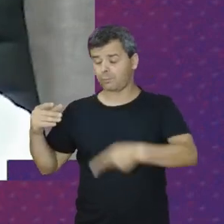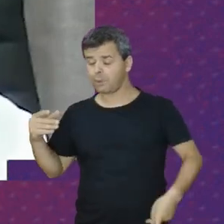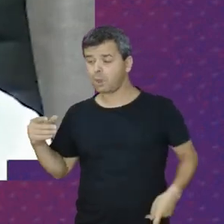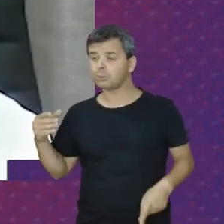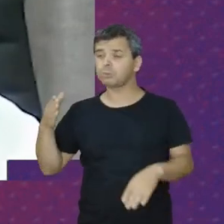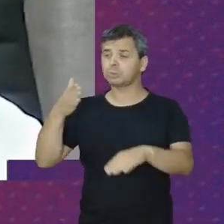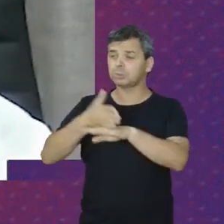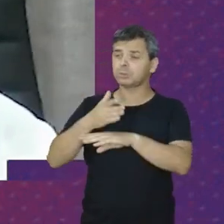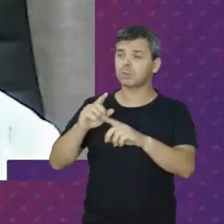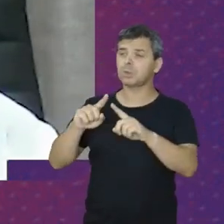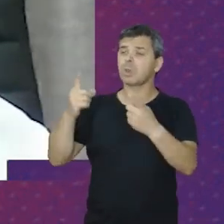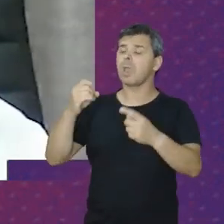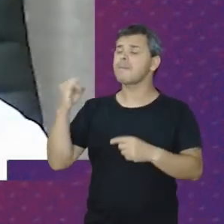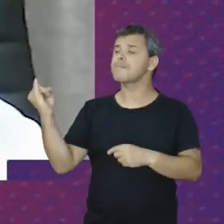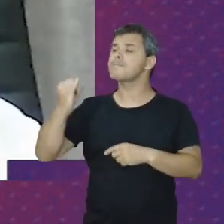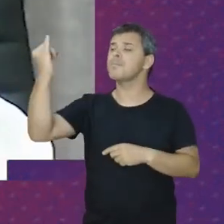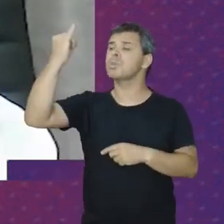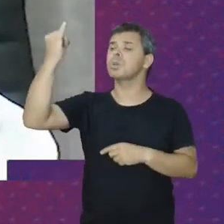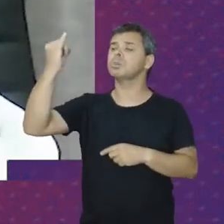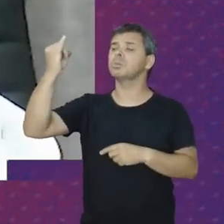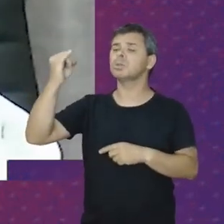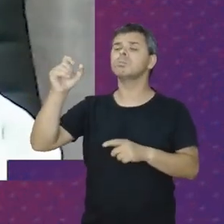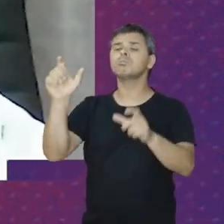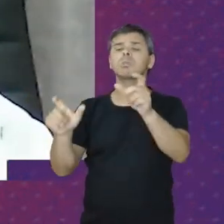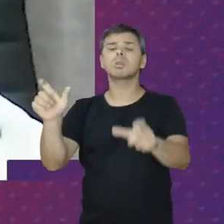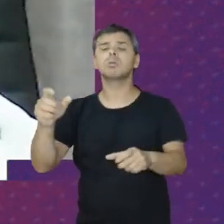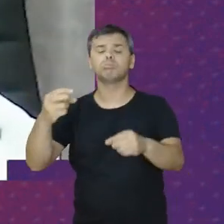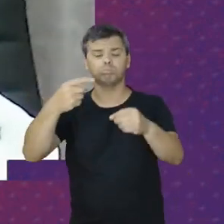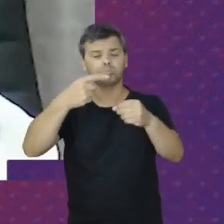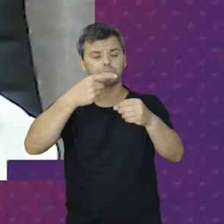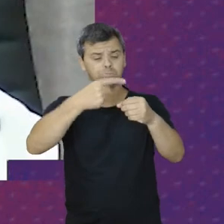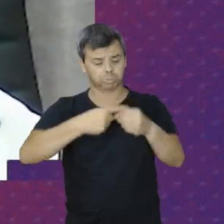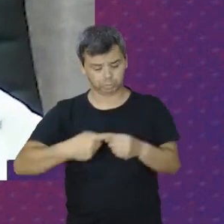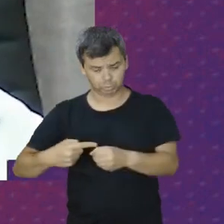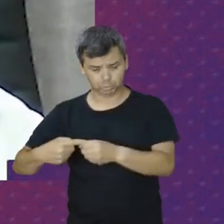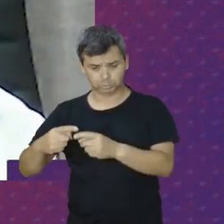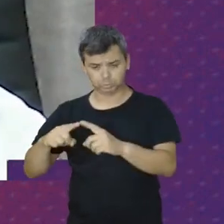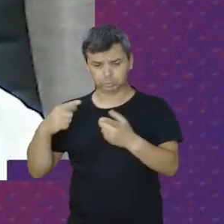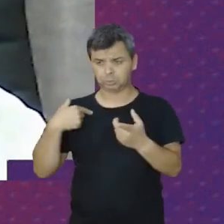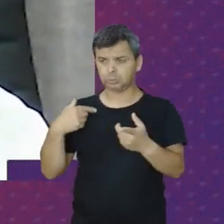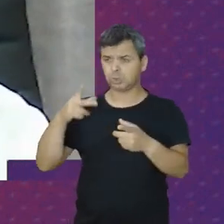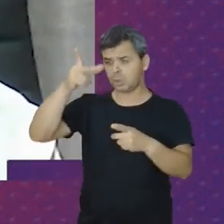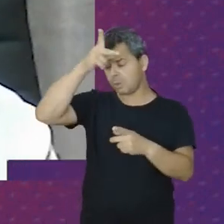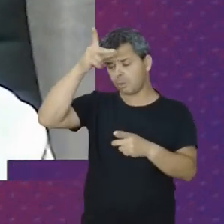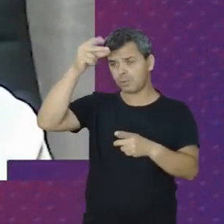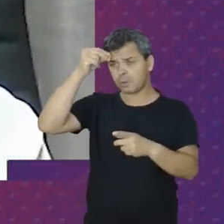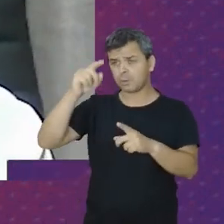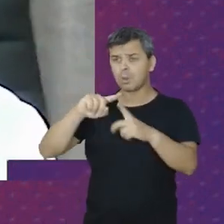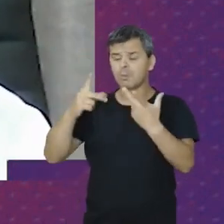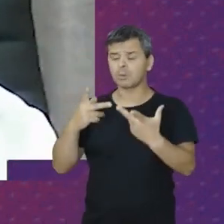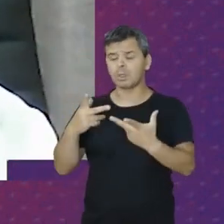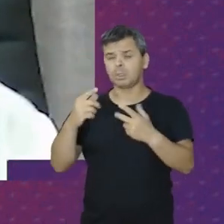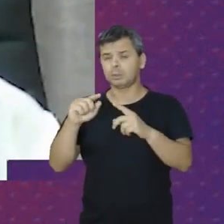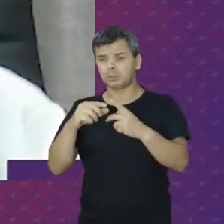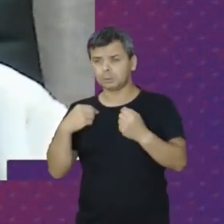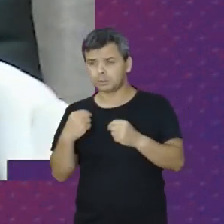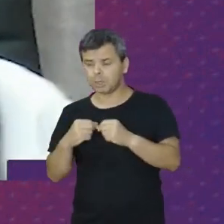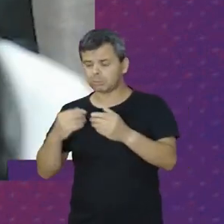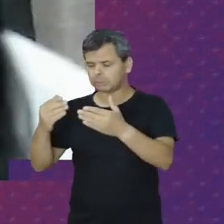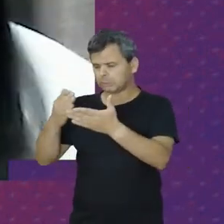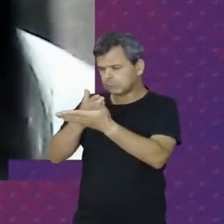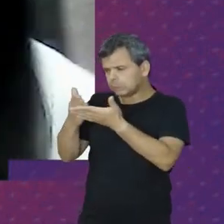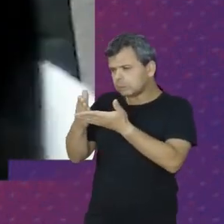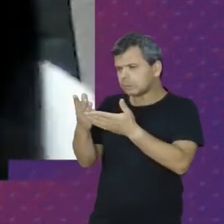que interessa mais para os municípios, para as prefeituras, para os nossos municípios. Portanto, se vocês me permitirem, eu gostaria de